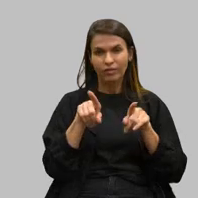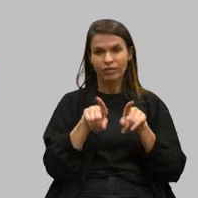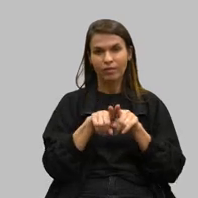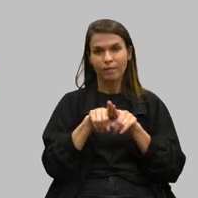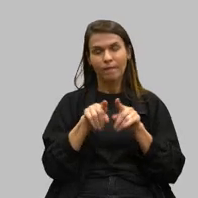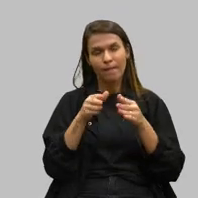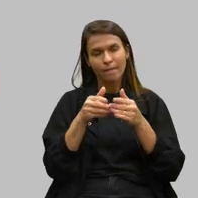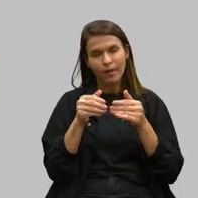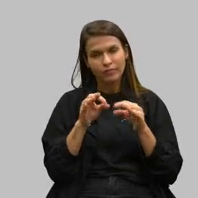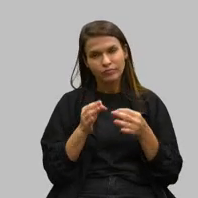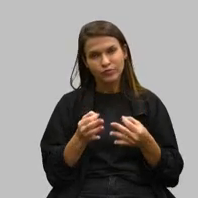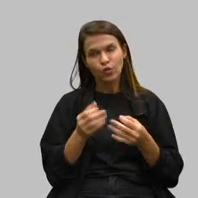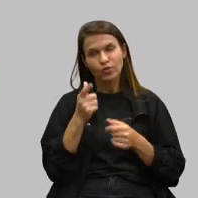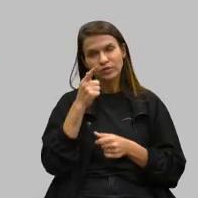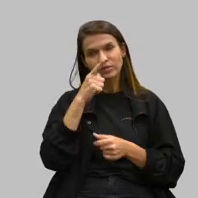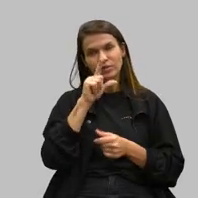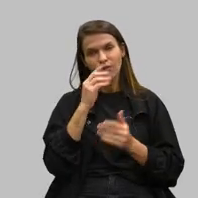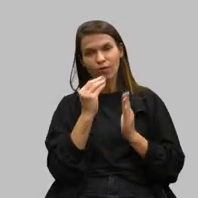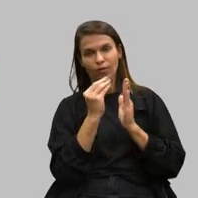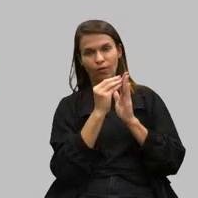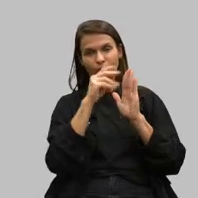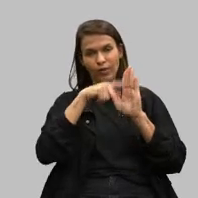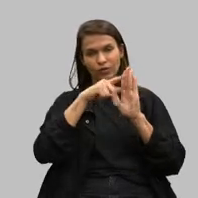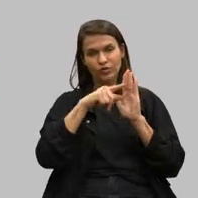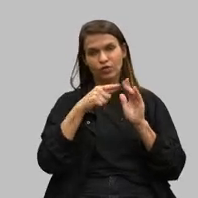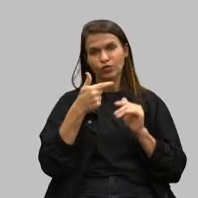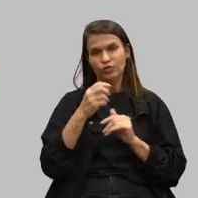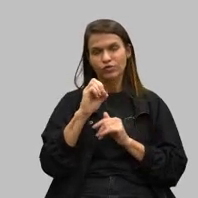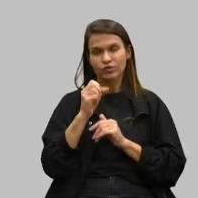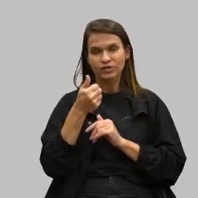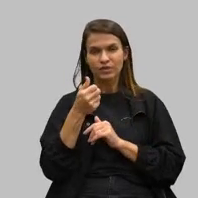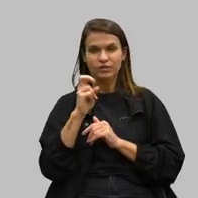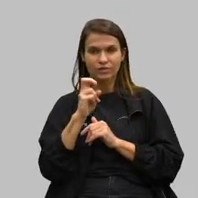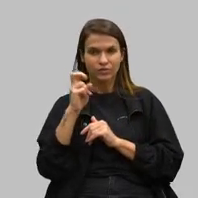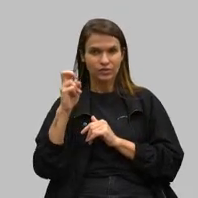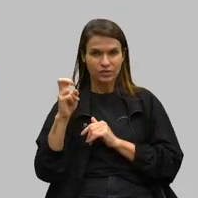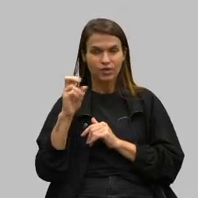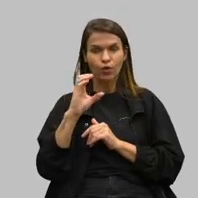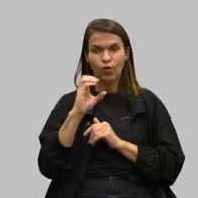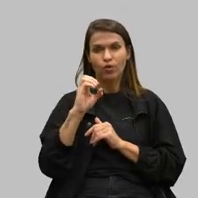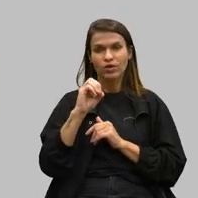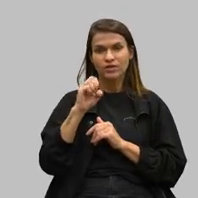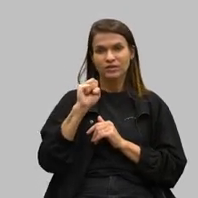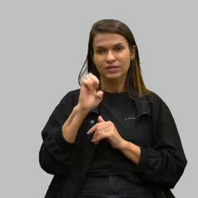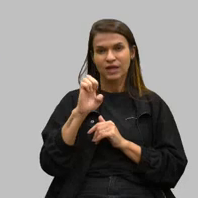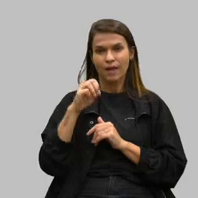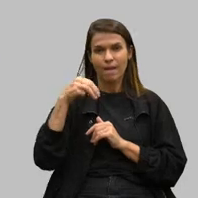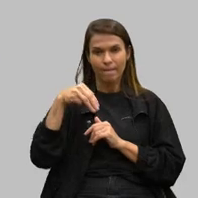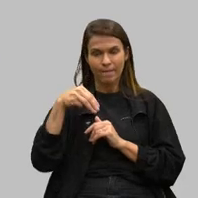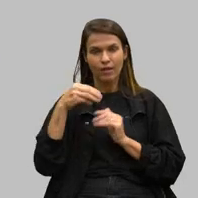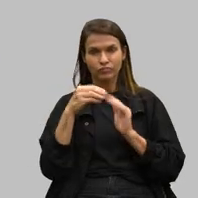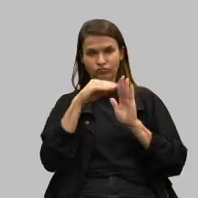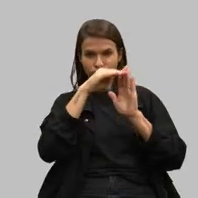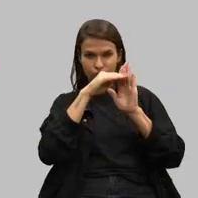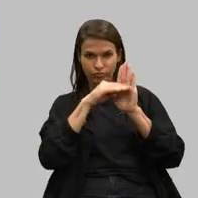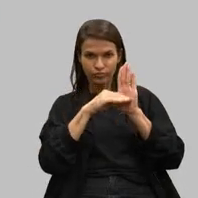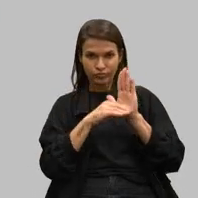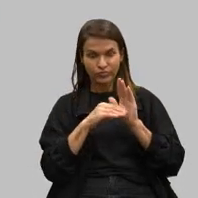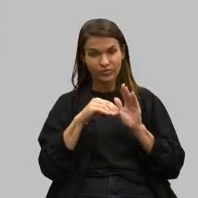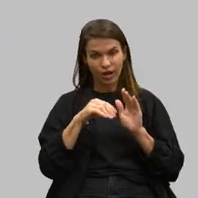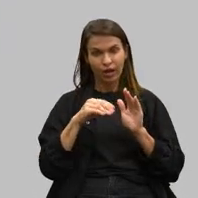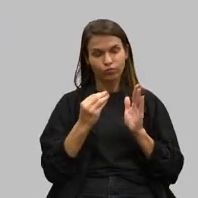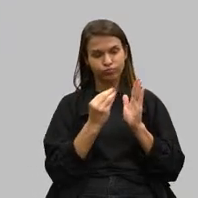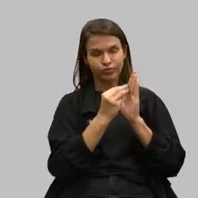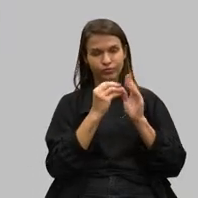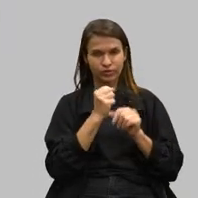humildemente que a gente consiga colocar o Projeto de Lei 2.155 do COSEMES ainda na Lei de Direitos Orçamentares desse ano. Obrigado.